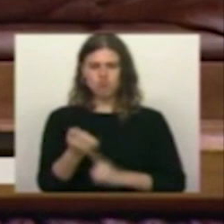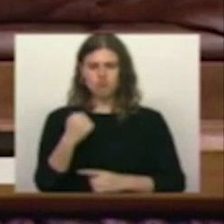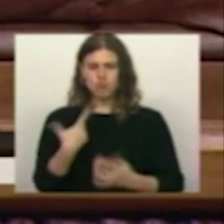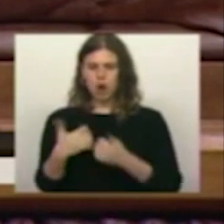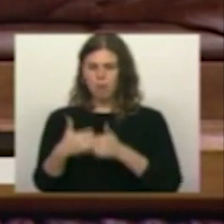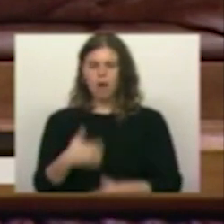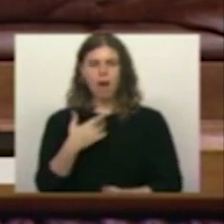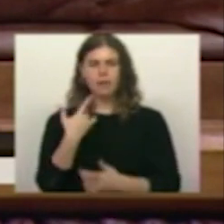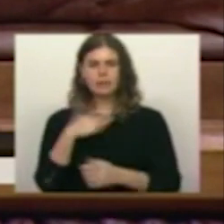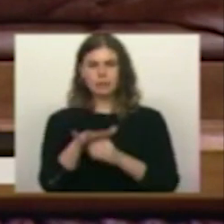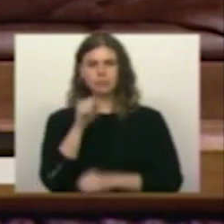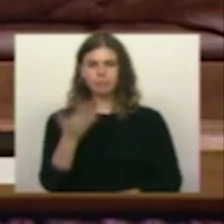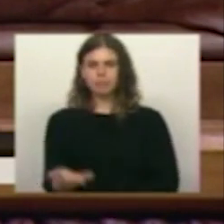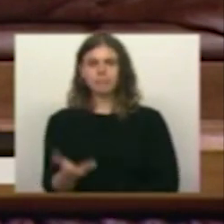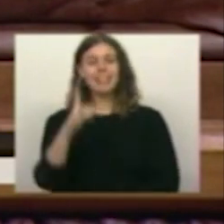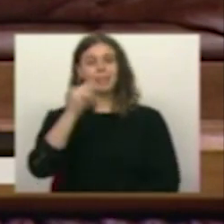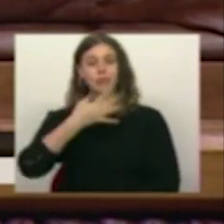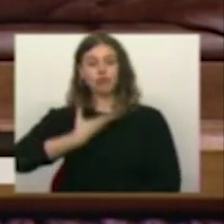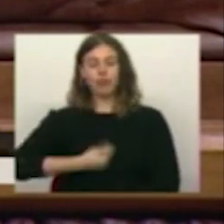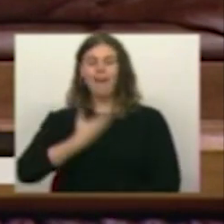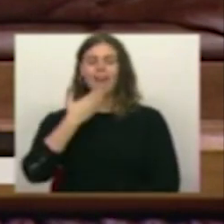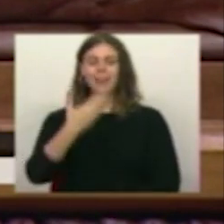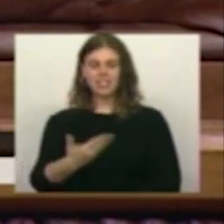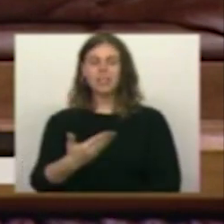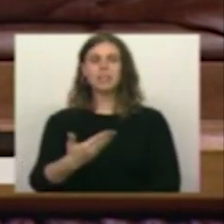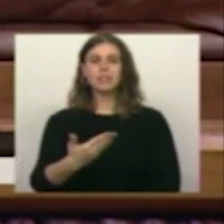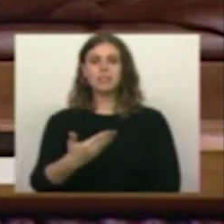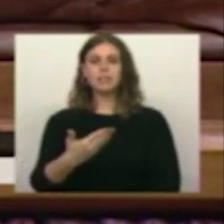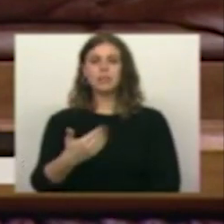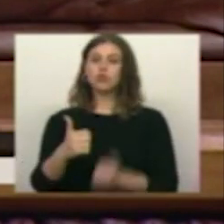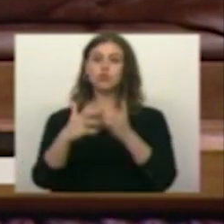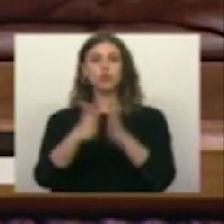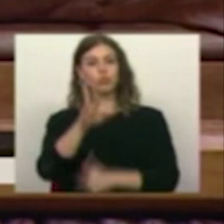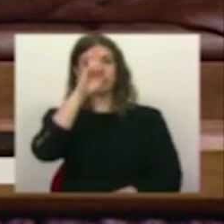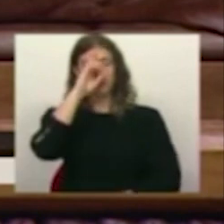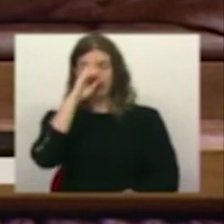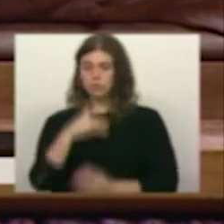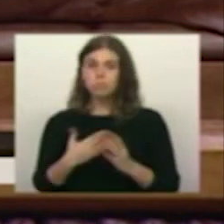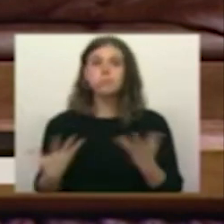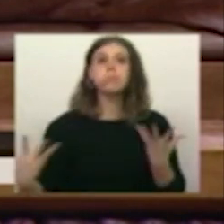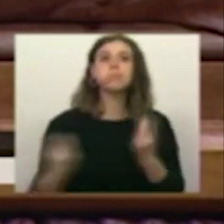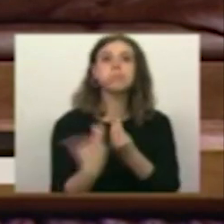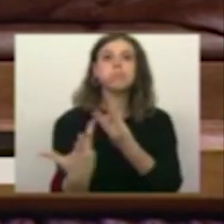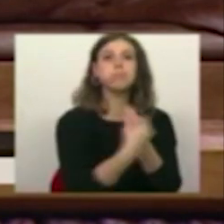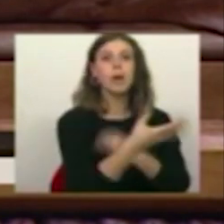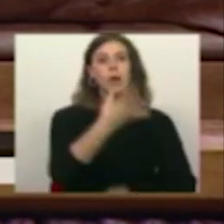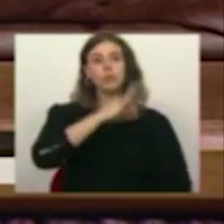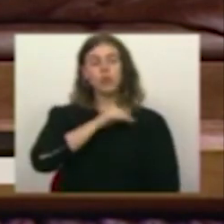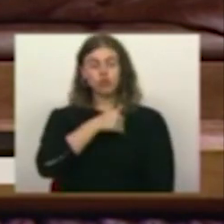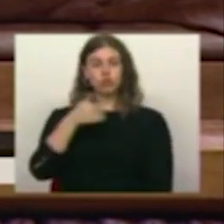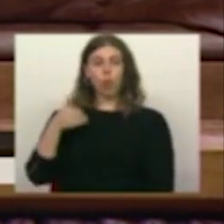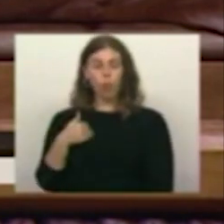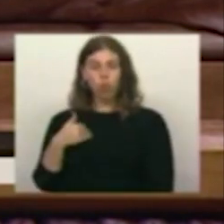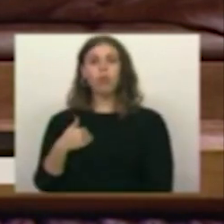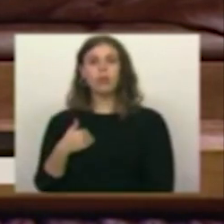com este fenómeno. Quero também agradecer e todo o empenho e mobilização dos profissionais de